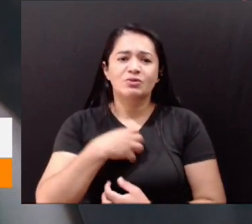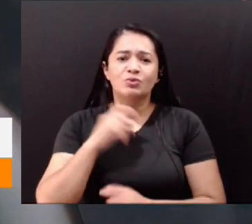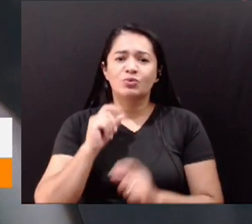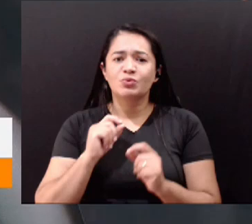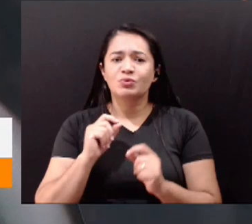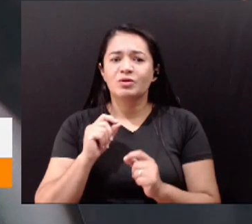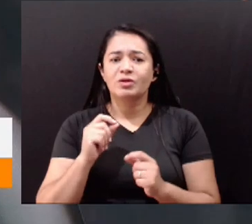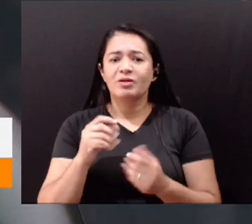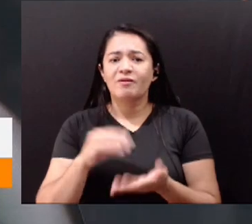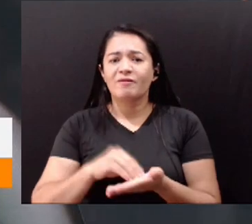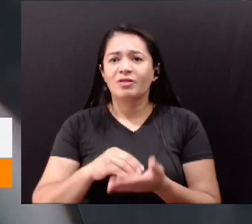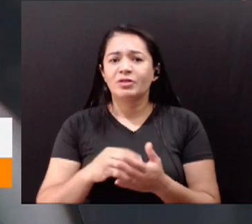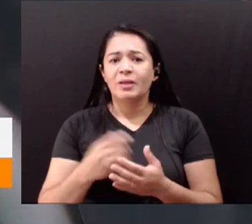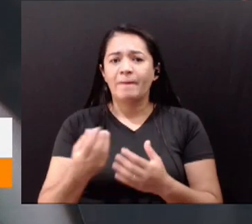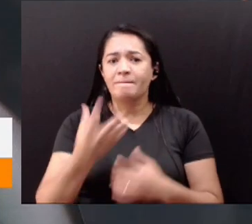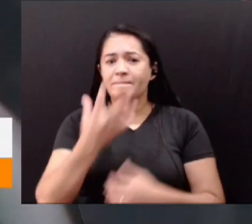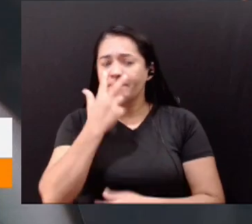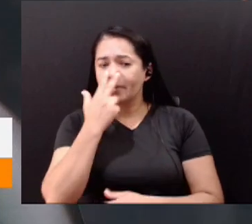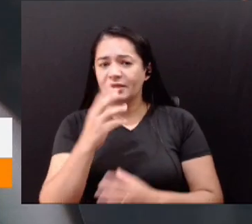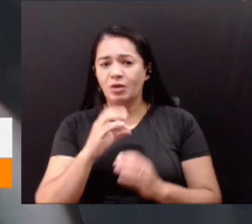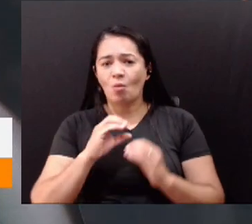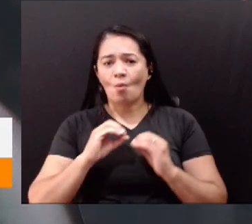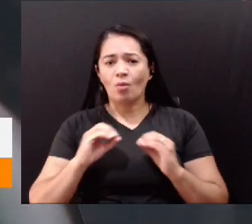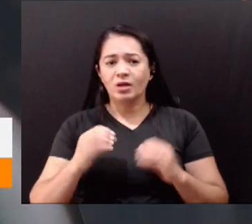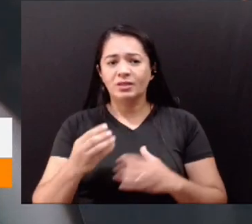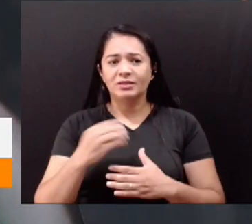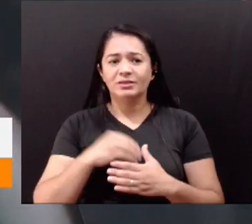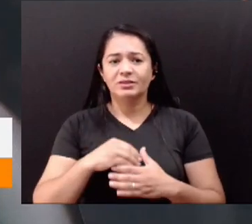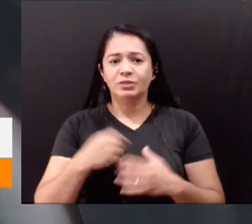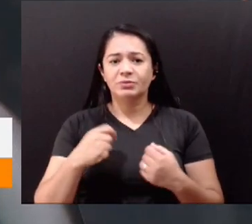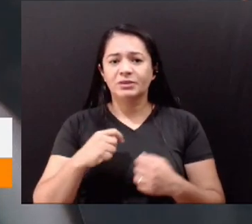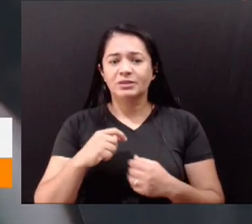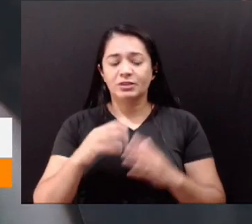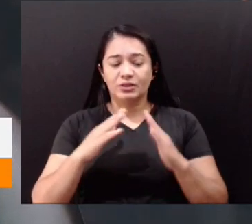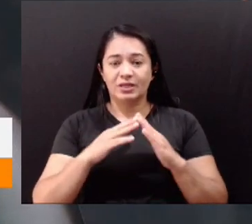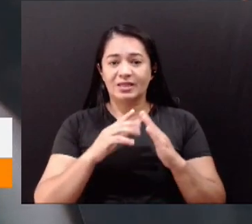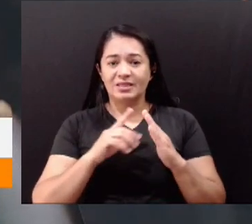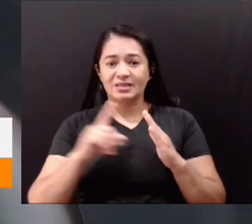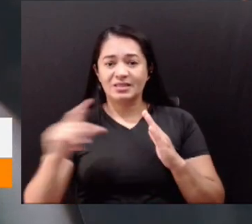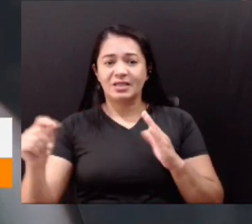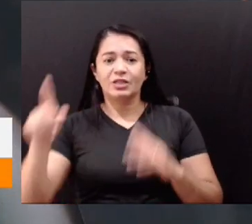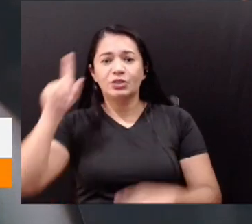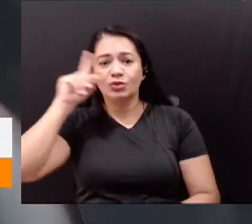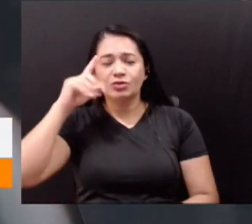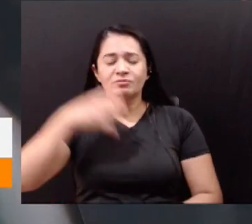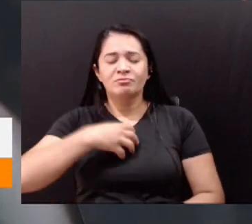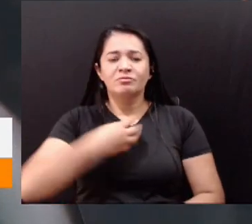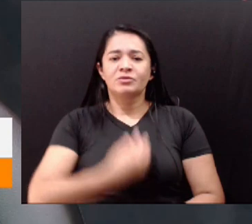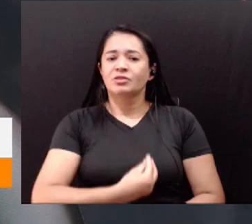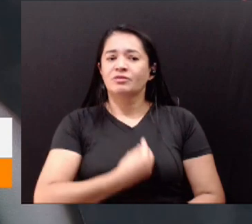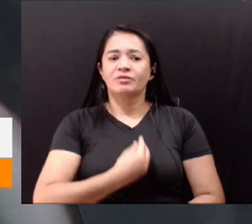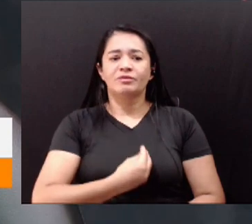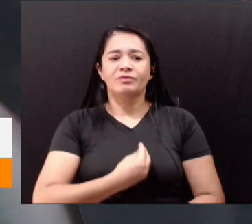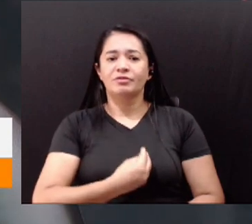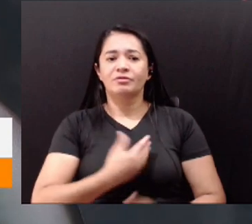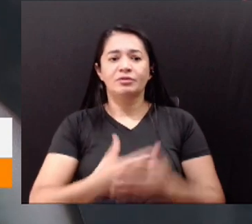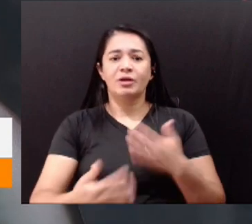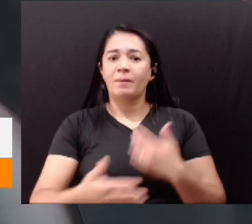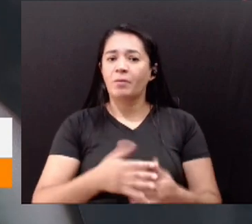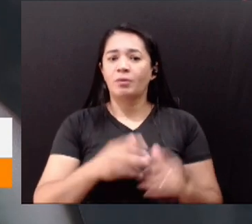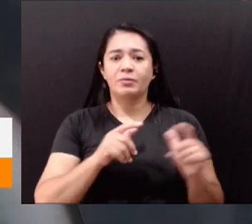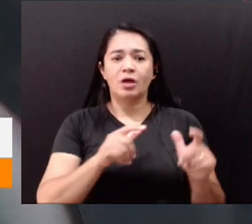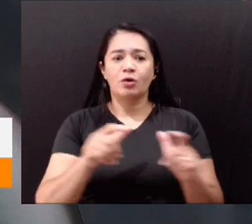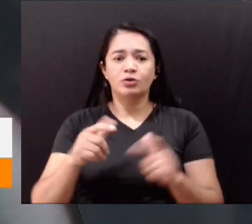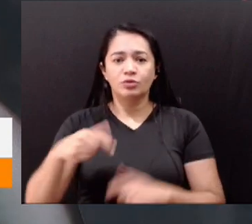vazio. Então, eu preciso sair de casa todos os dias e me sentir vivo. Não importa para onde eu vá, eu tenho que